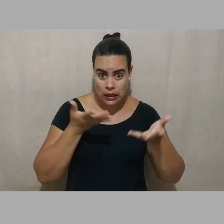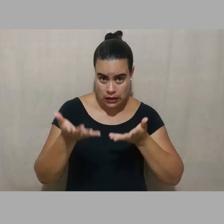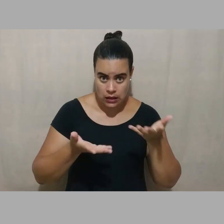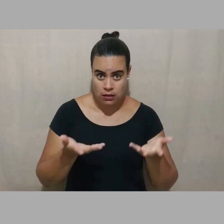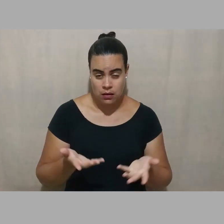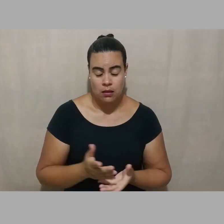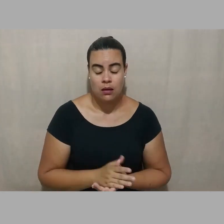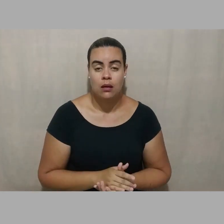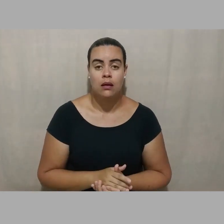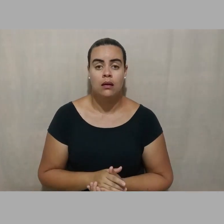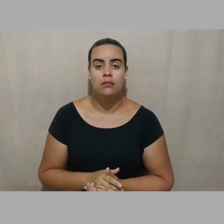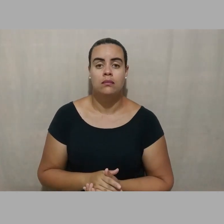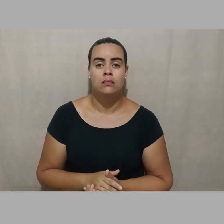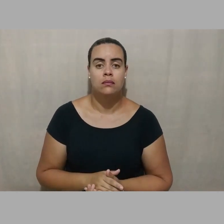terapêutico